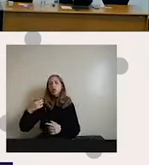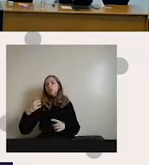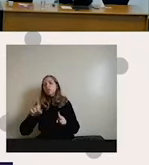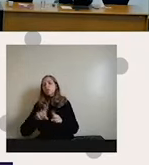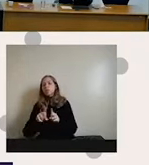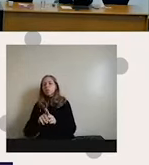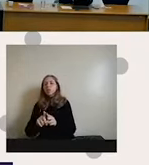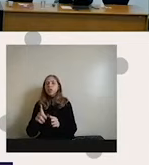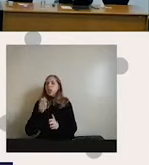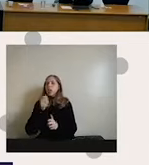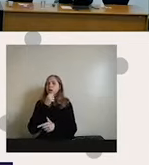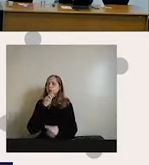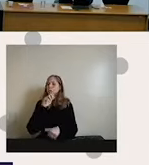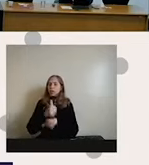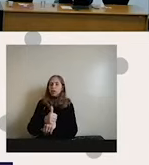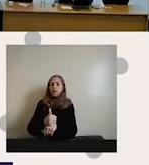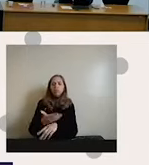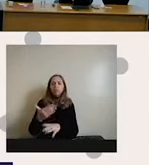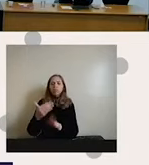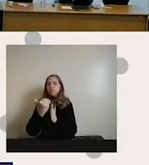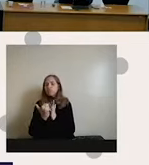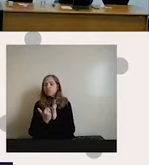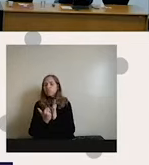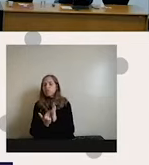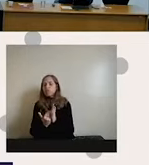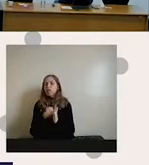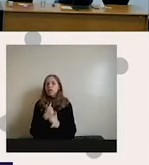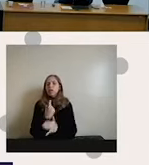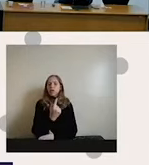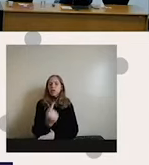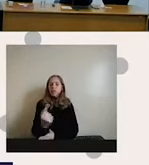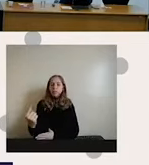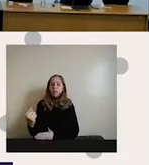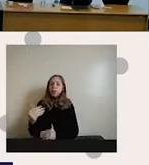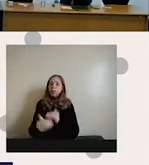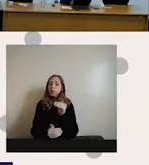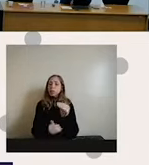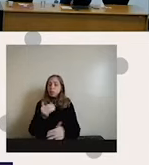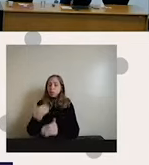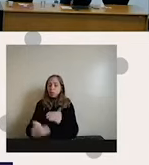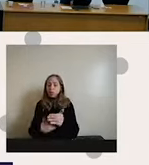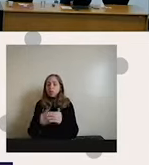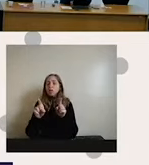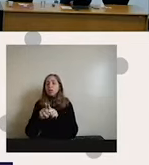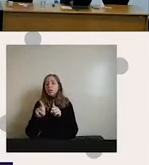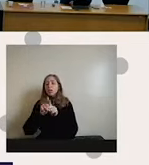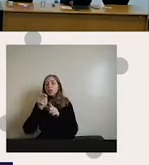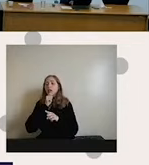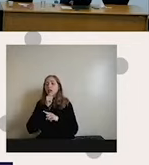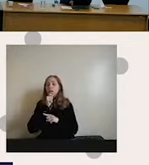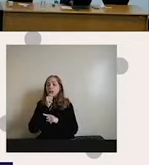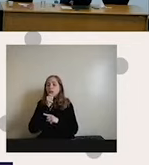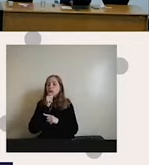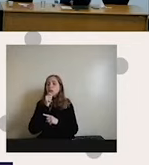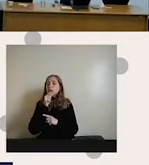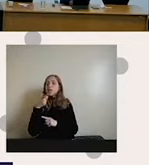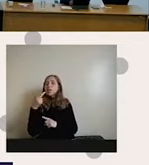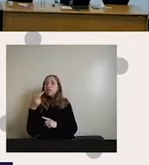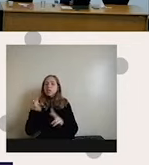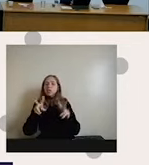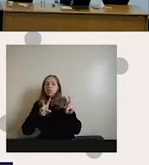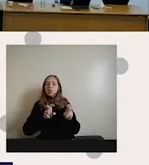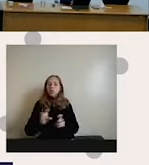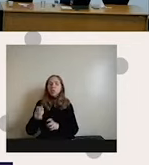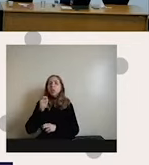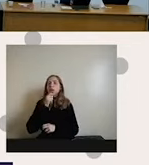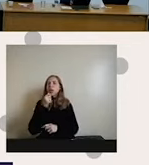inatingíveis, né, avaliações individuais, os processos de reengenharia, downsizing também, né, que são extremamente nocivos